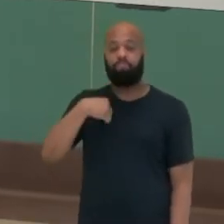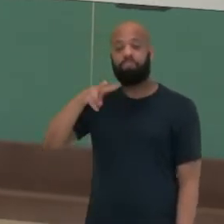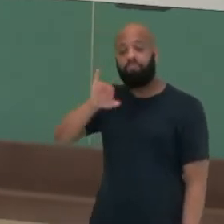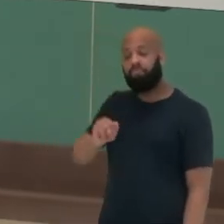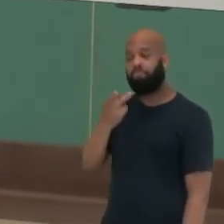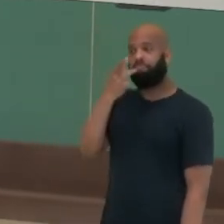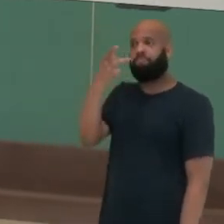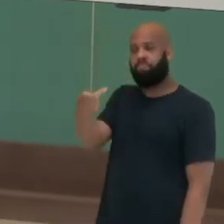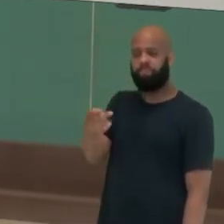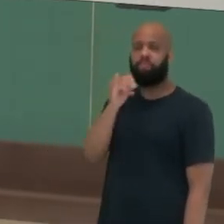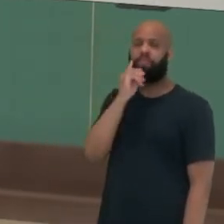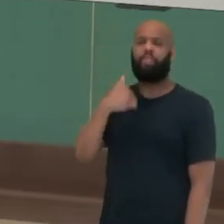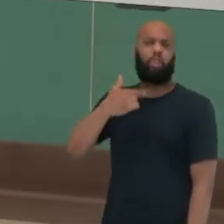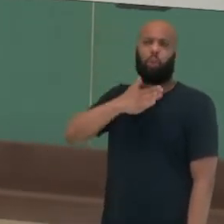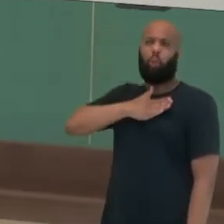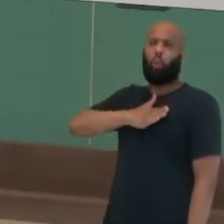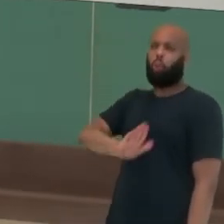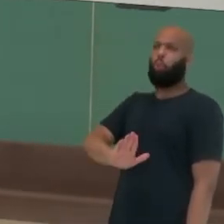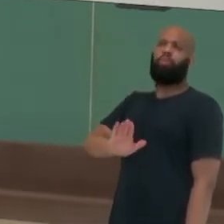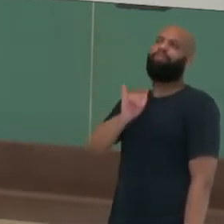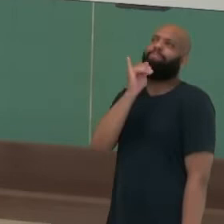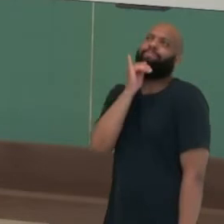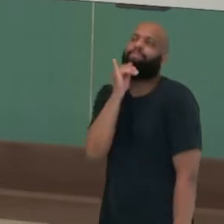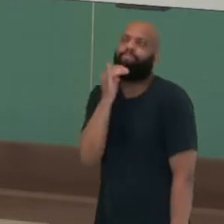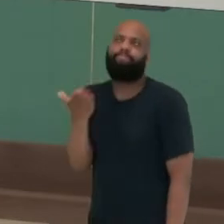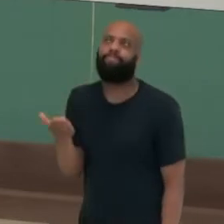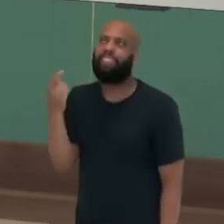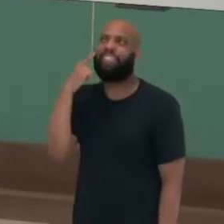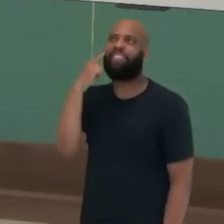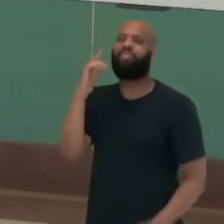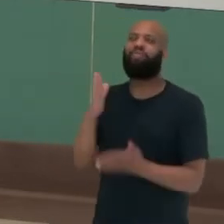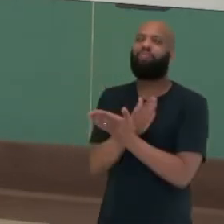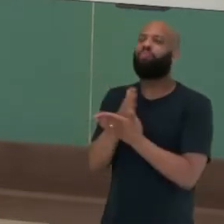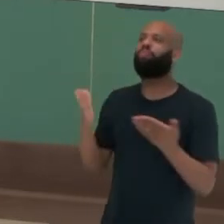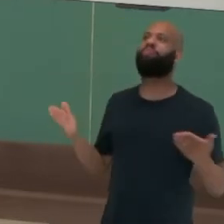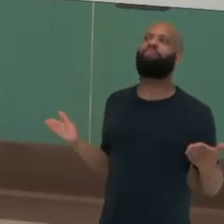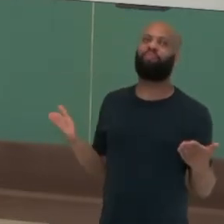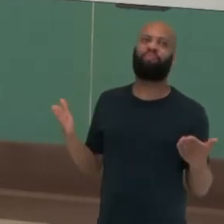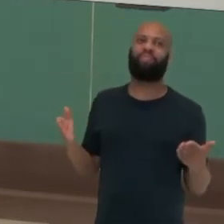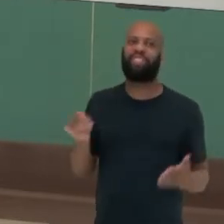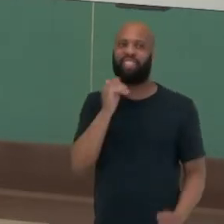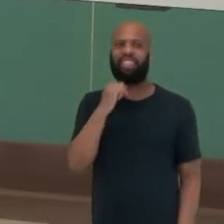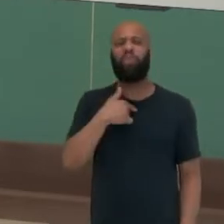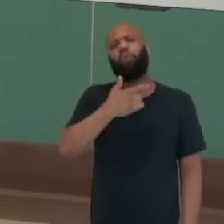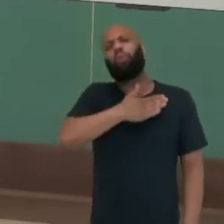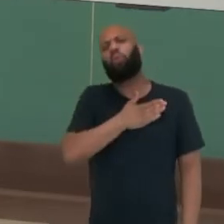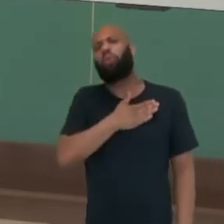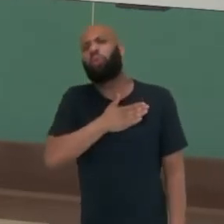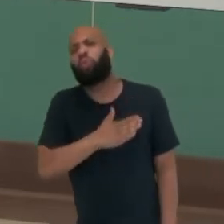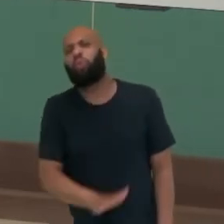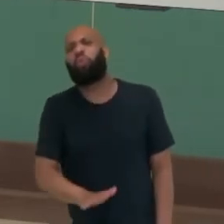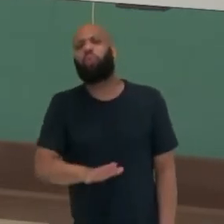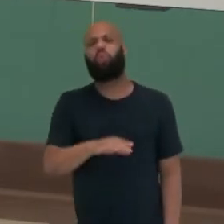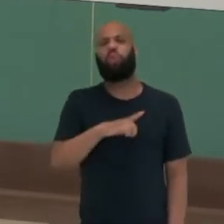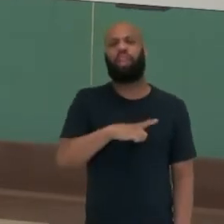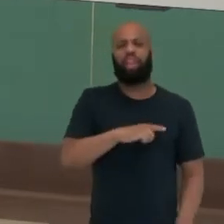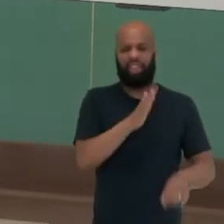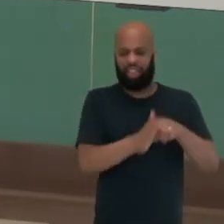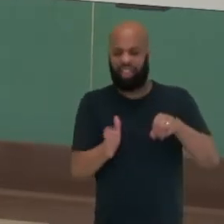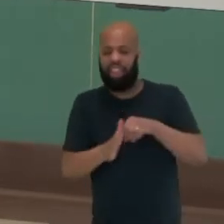afirmar que não gosto de, deixa eu pensar alguma coisa que ninguém gosta, quiabo. Não gosto de quiabo sem nunca